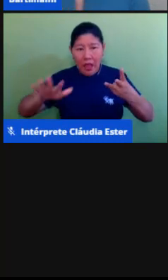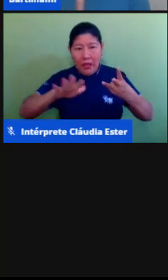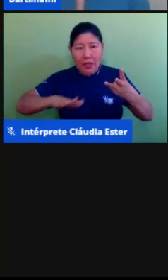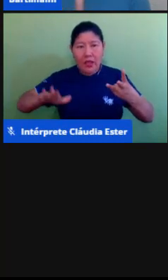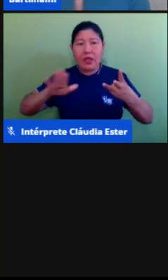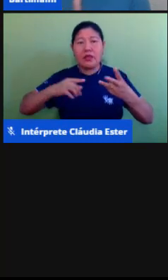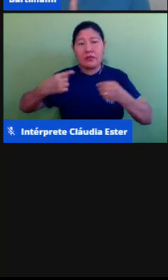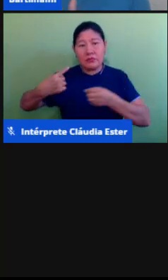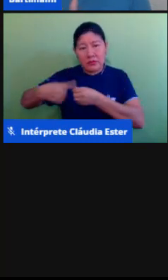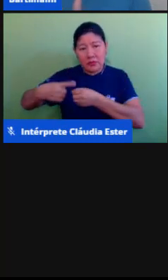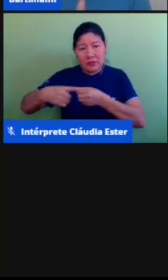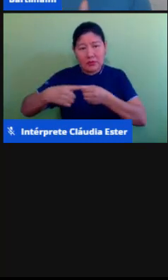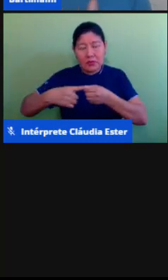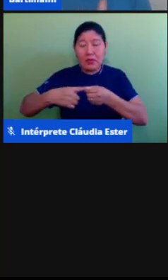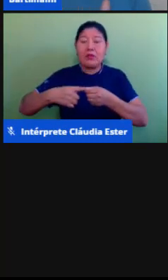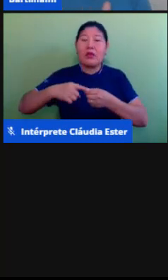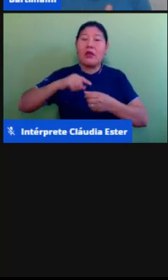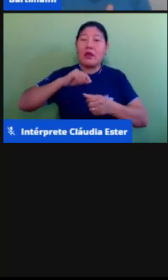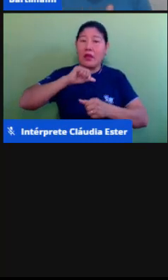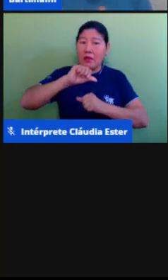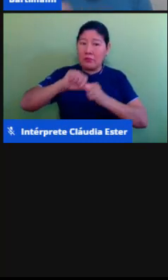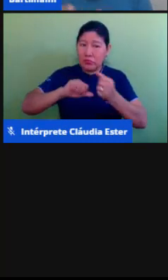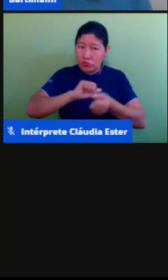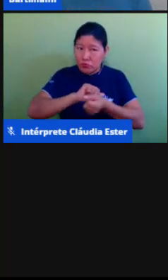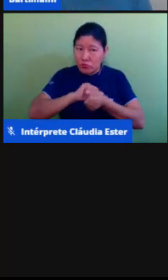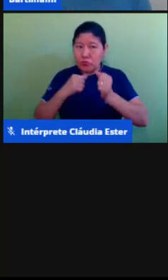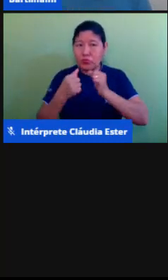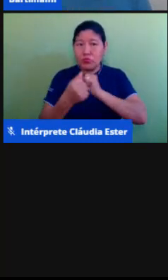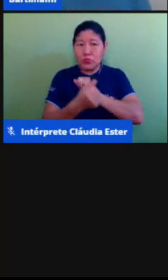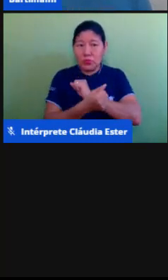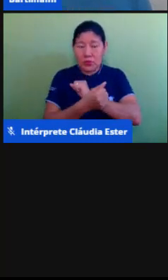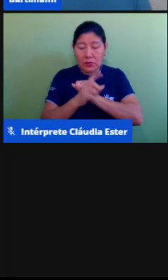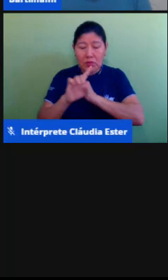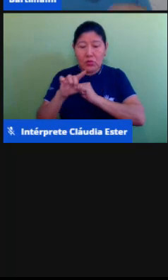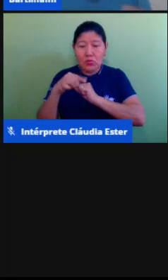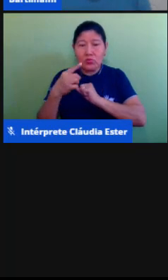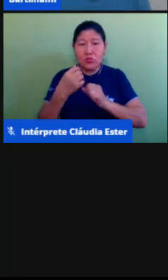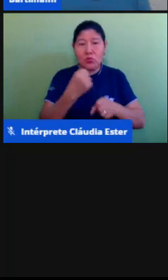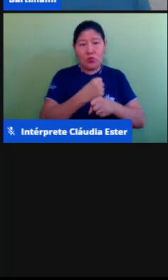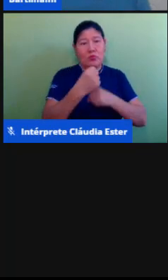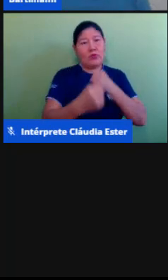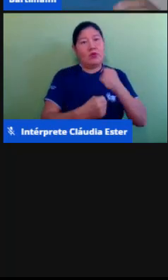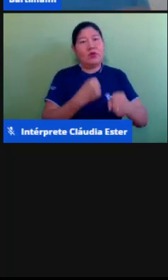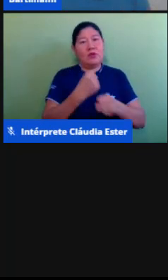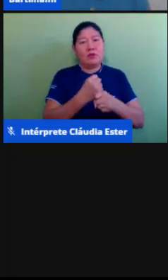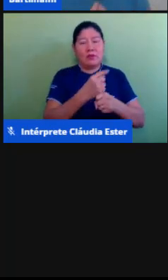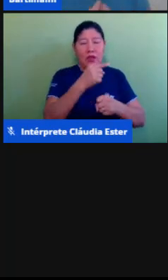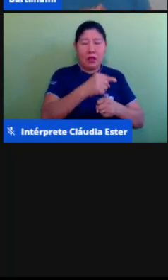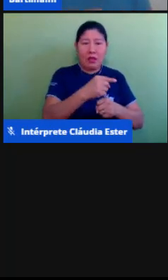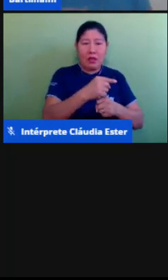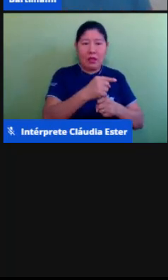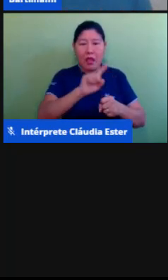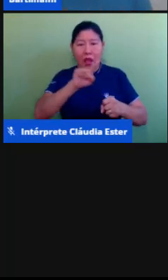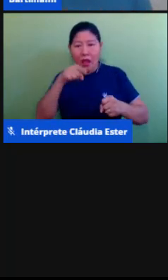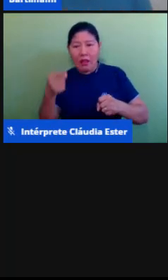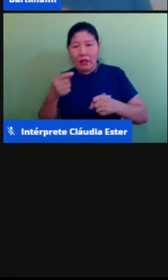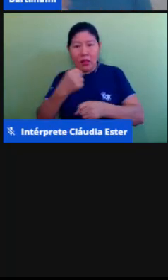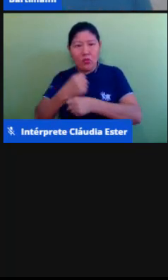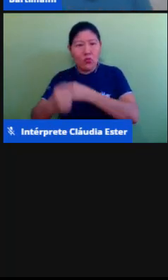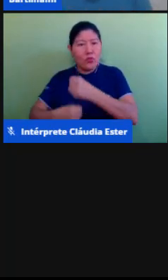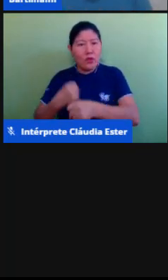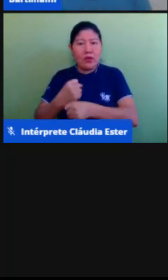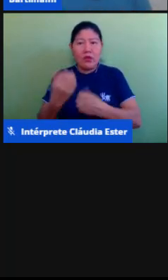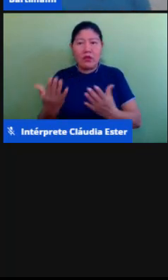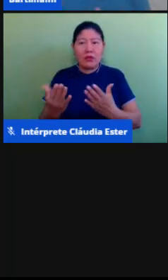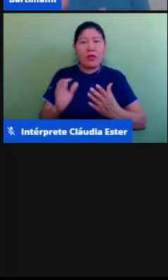transição, ou o que mudou de um ano para o outro. Essas mudanças são muito importantes. É a partir dessa ideia, ou dessa